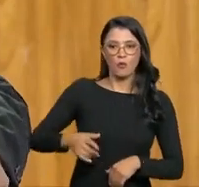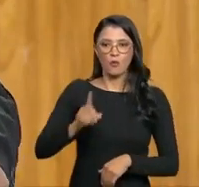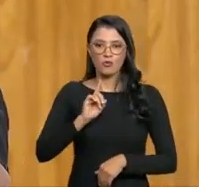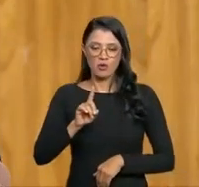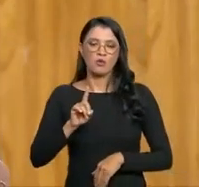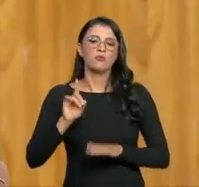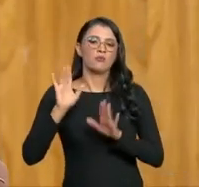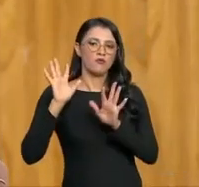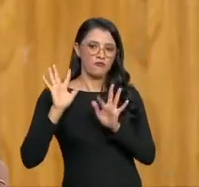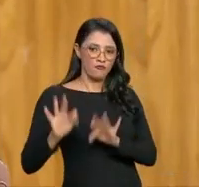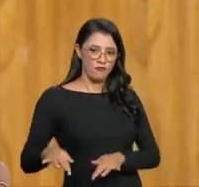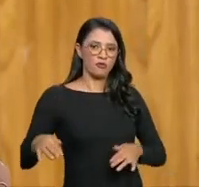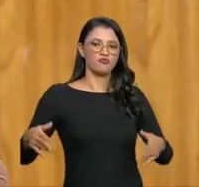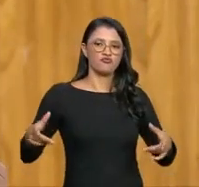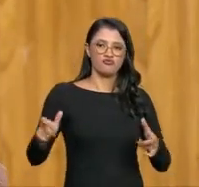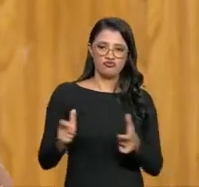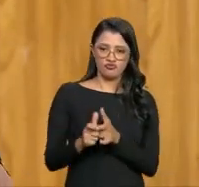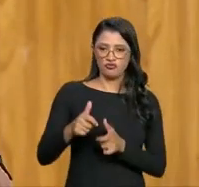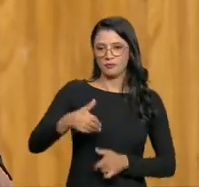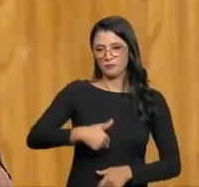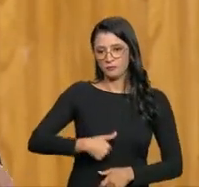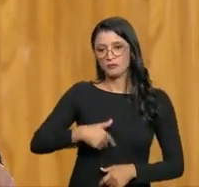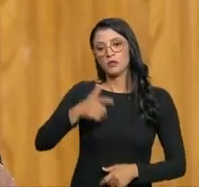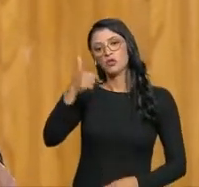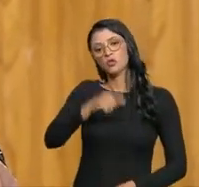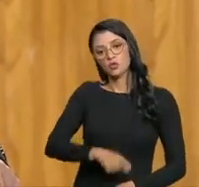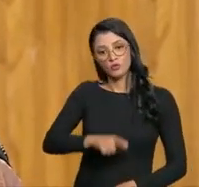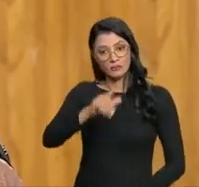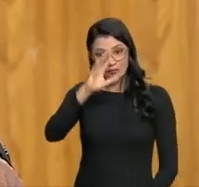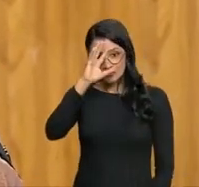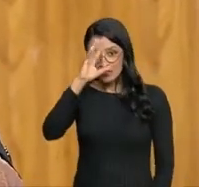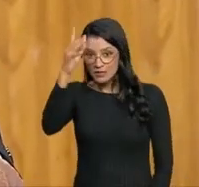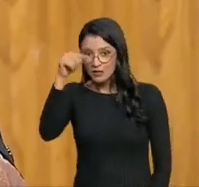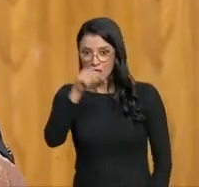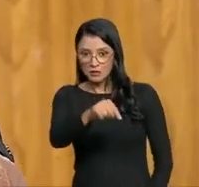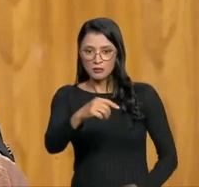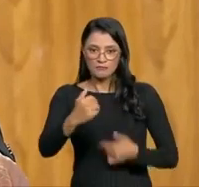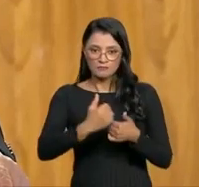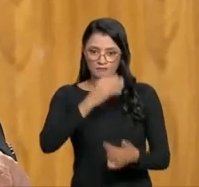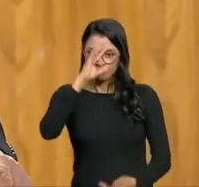eu tenho certeza que esta decisão vai nos orientar,